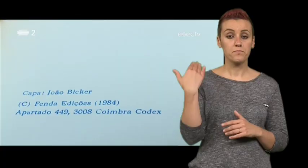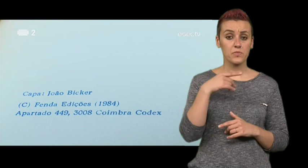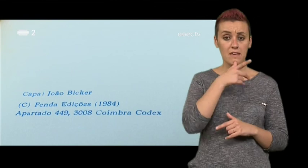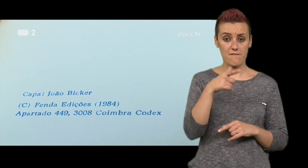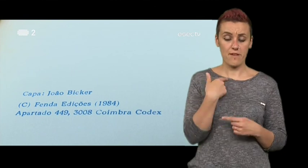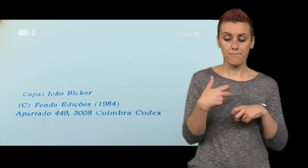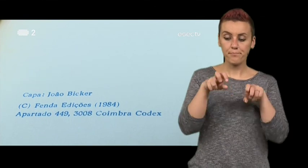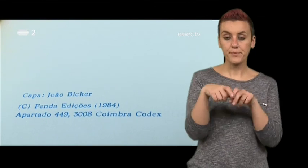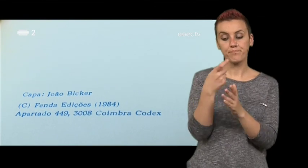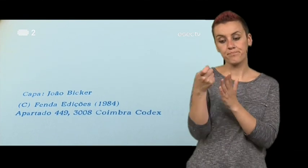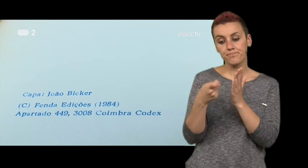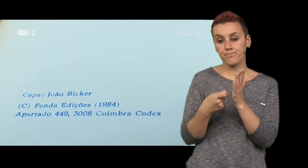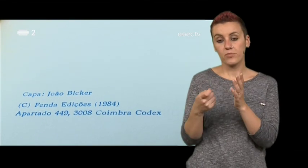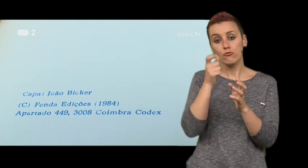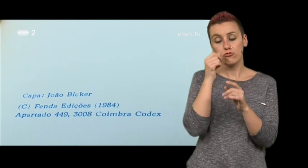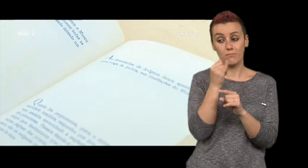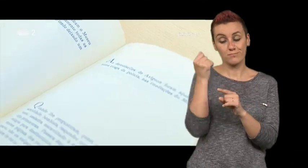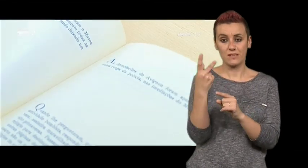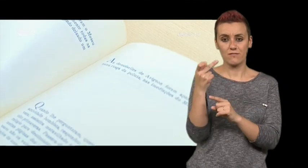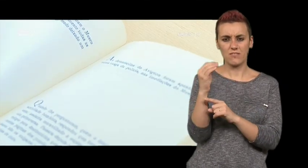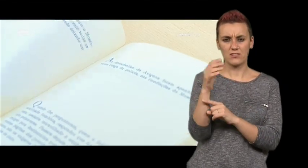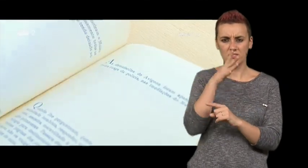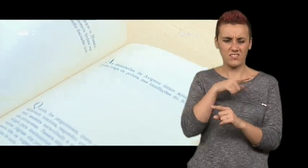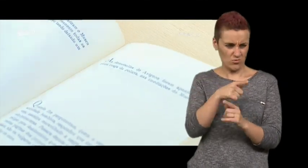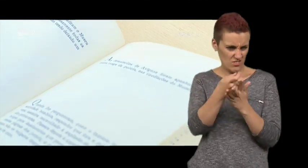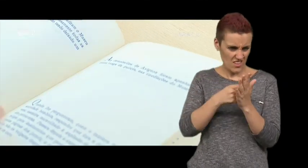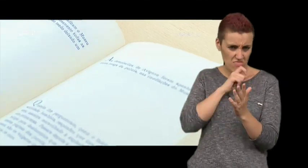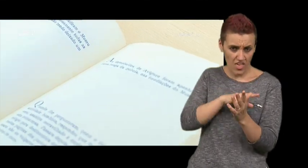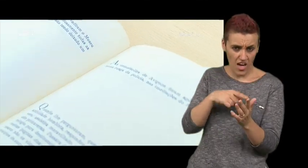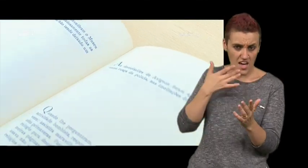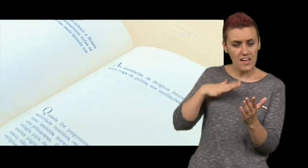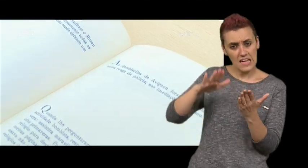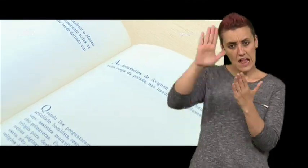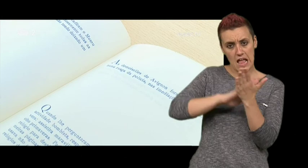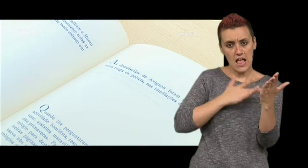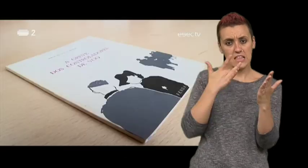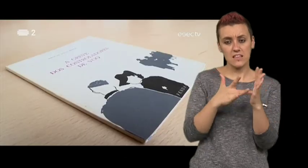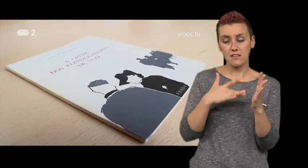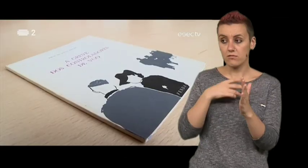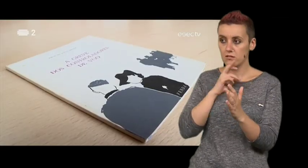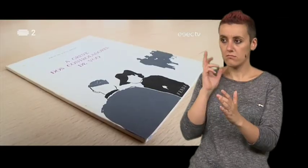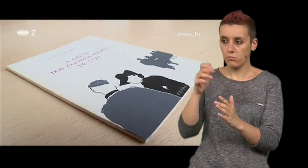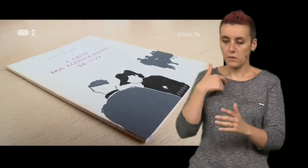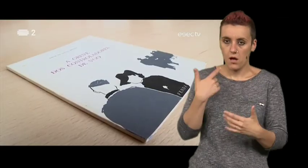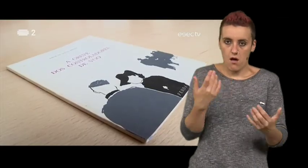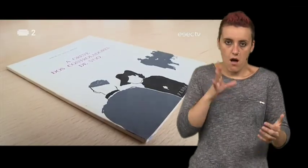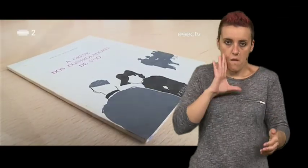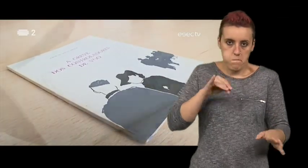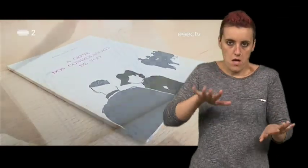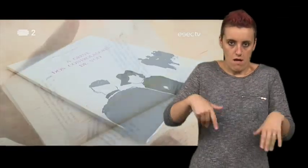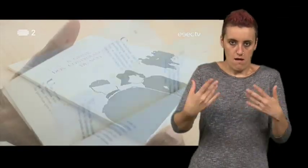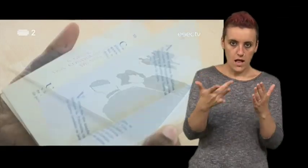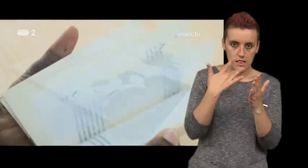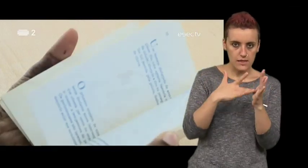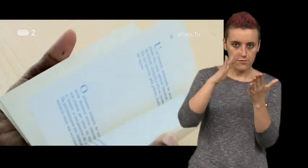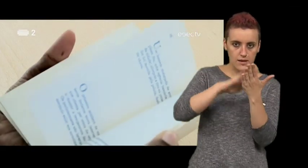Estava a desenhar no Tropical e ao lado estava o Vasco e disse: olá, tu desenhas, pá, queres fazer uma capa de um livro? E eu disse: pá, não sei lá como é